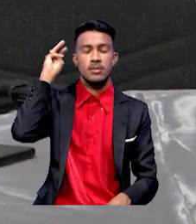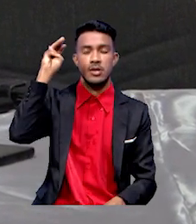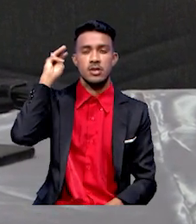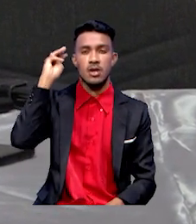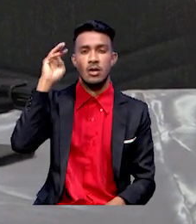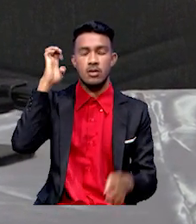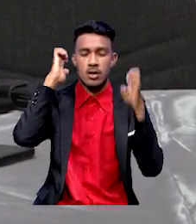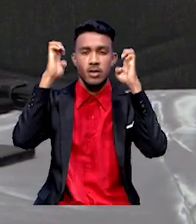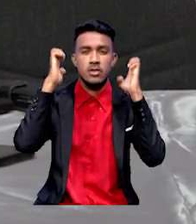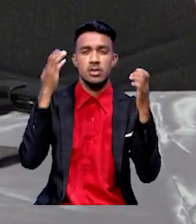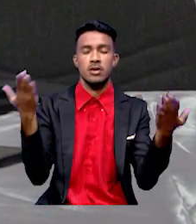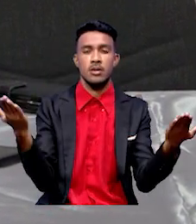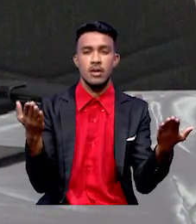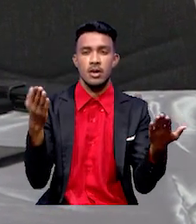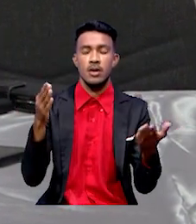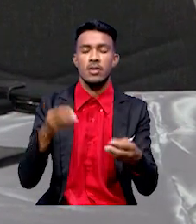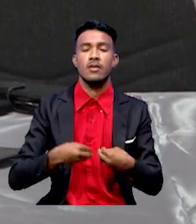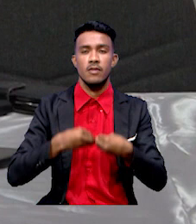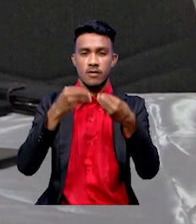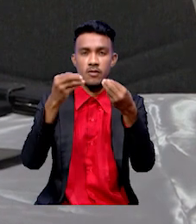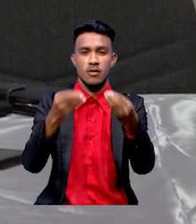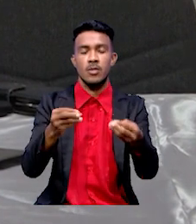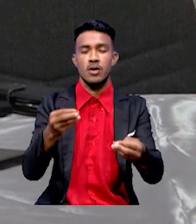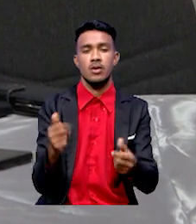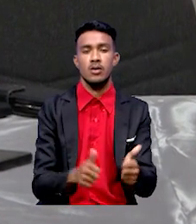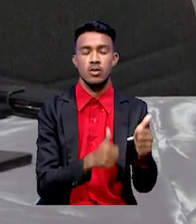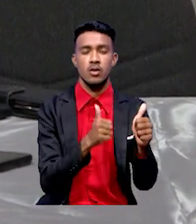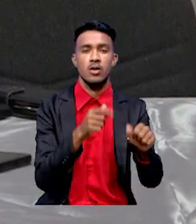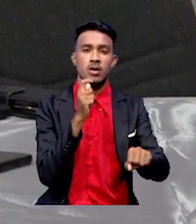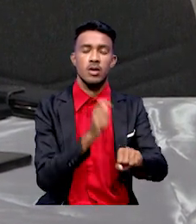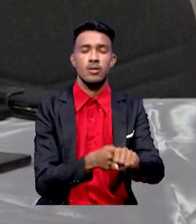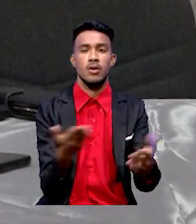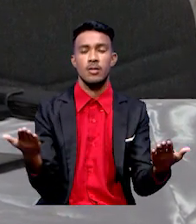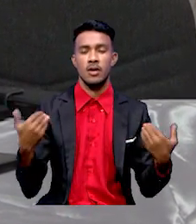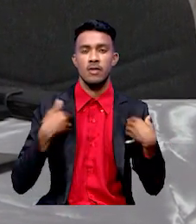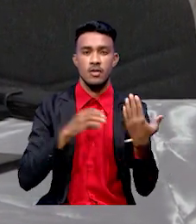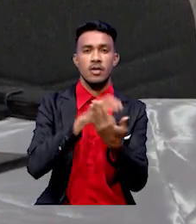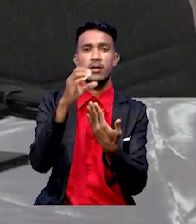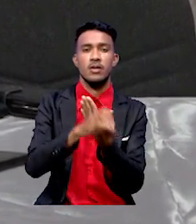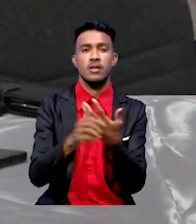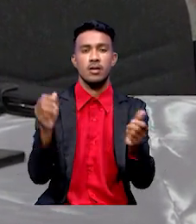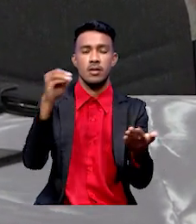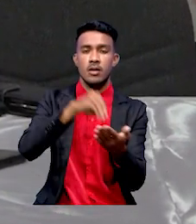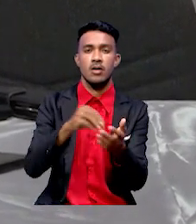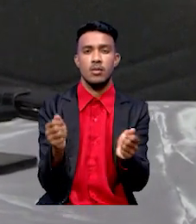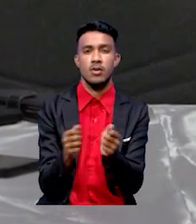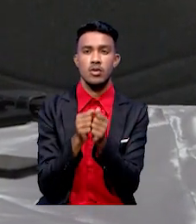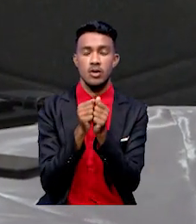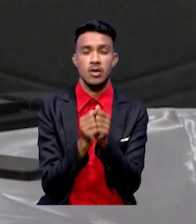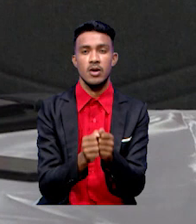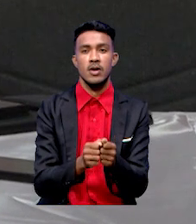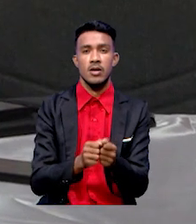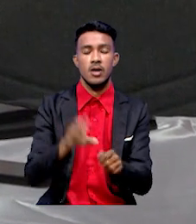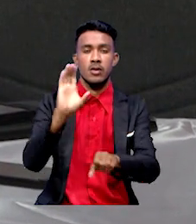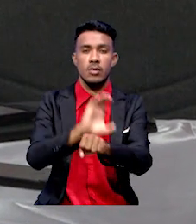nih haruka mai tir tempo nabe maka establece kalendar, sirene ajusta kira sih sistema, ikus mai